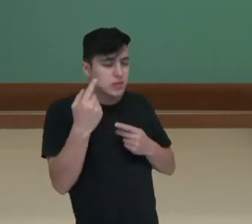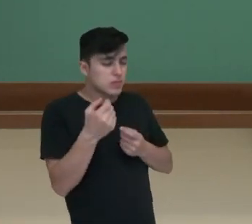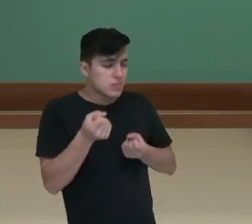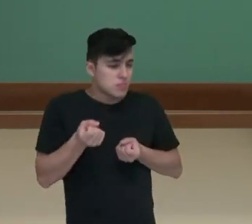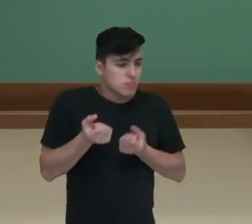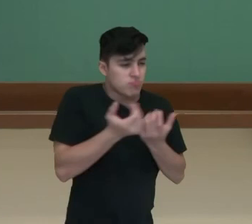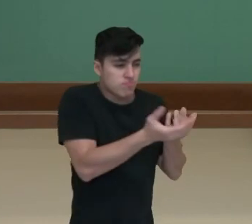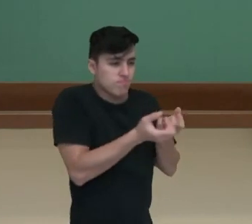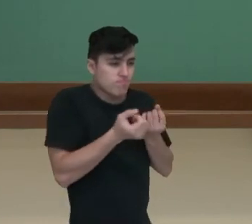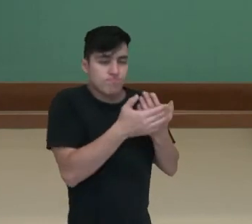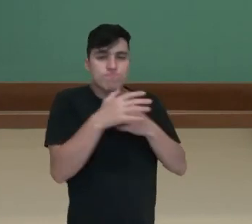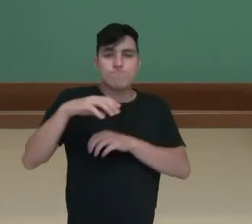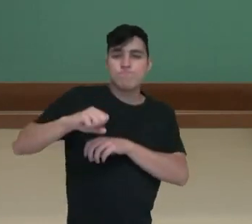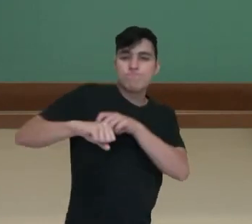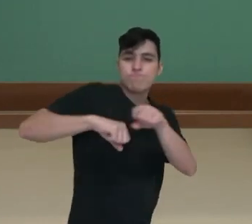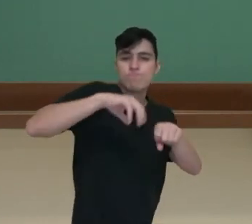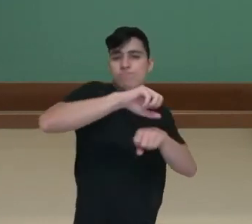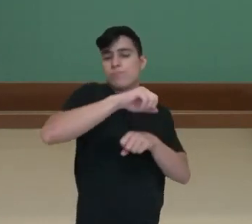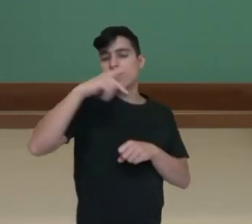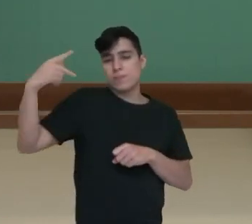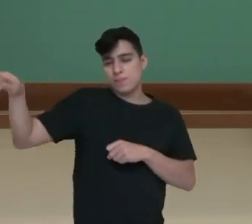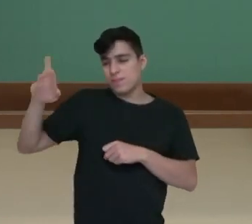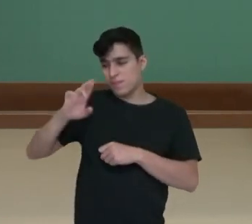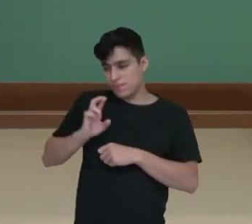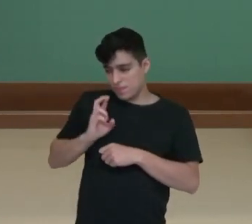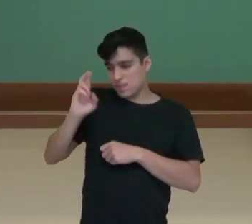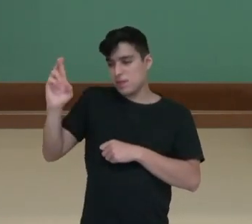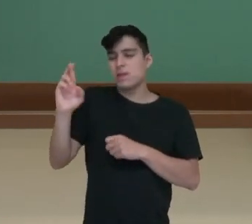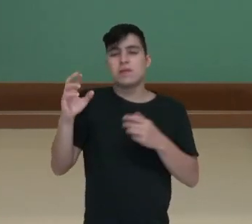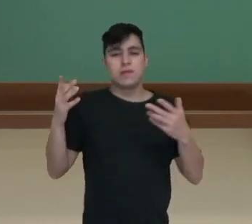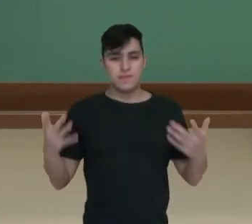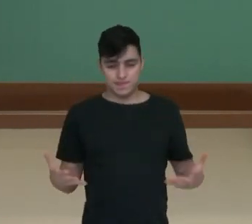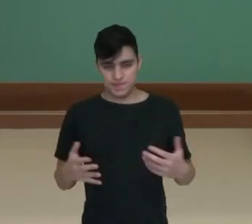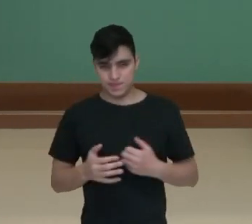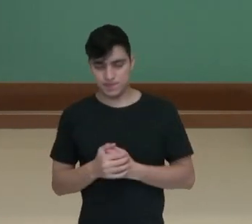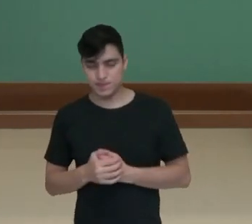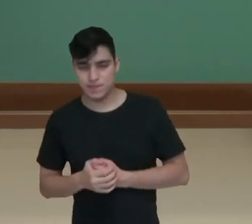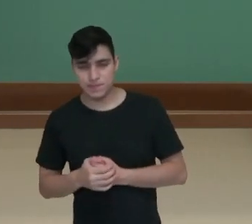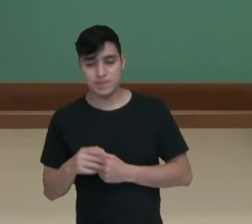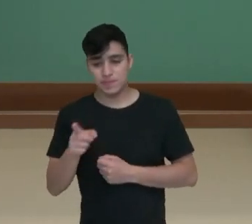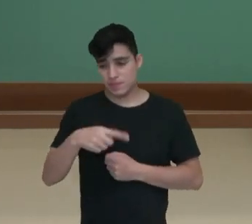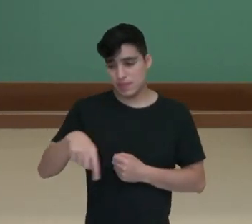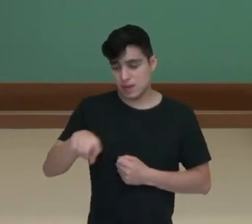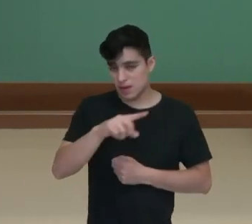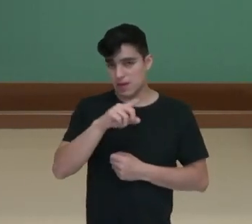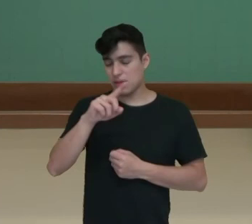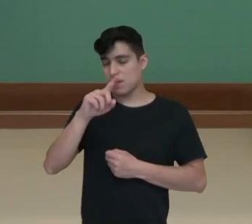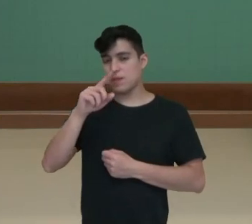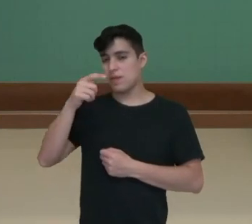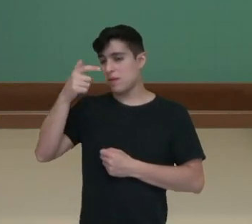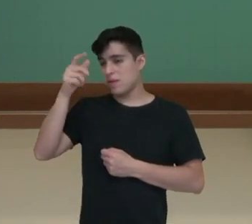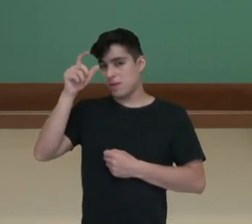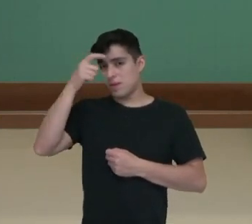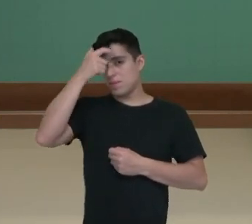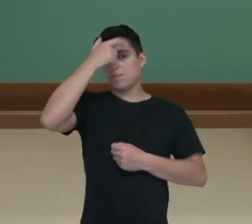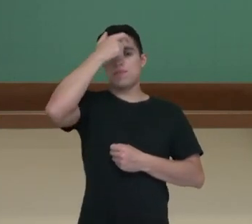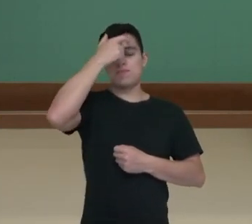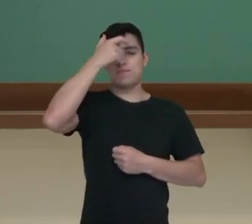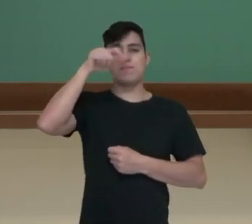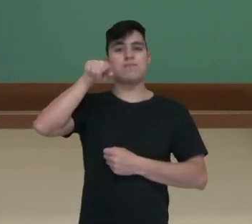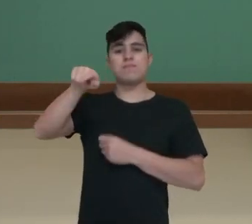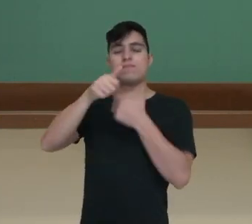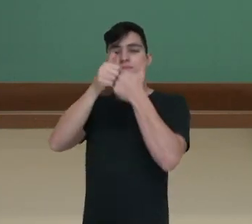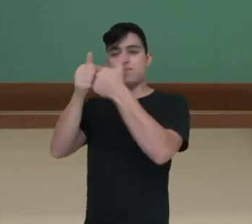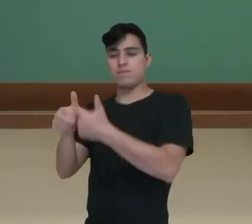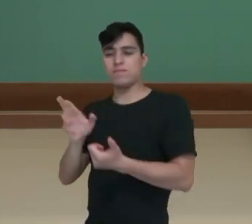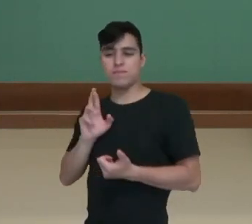eles avançavam, os muçulmanos vão realizar essa conversão dos povos da África e hoje, né, nós temos aí